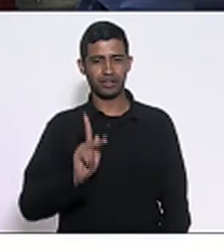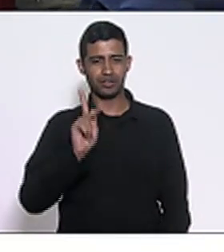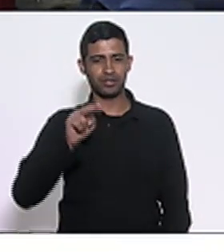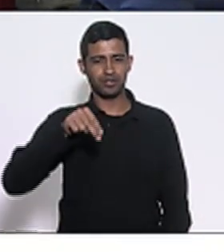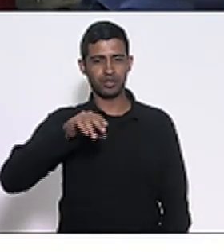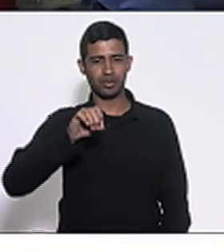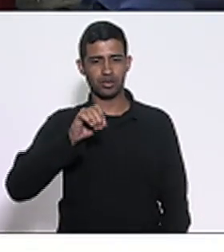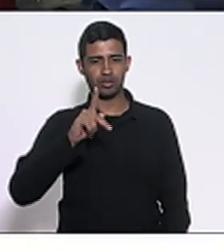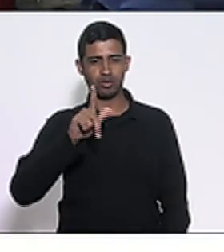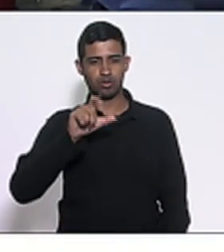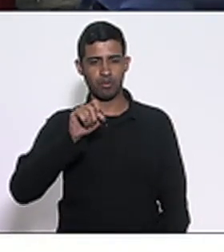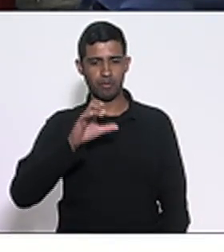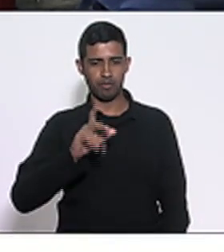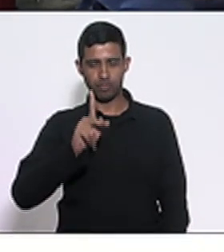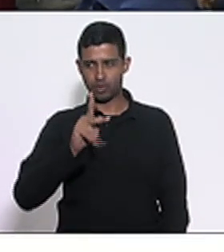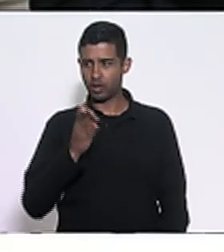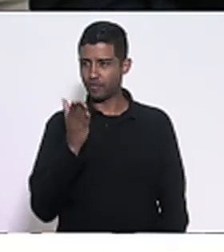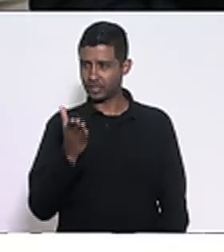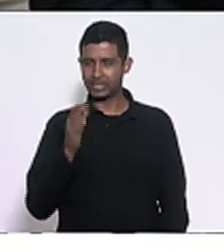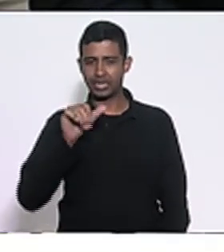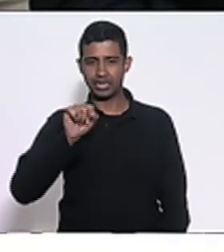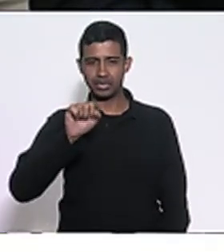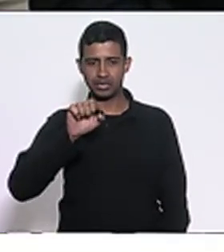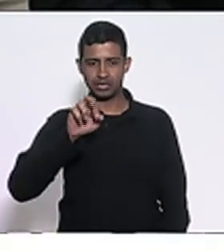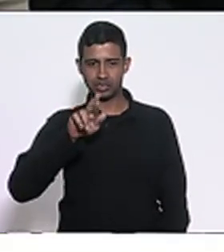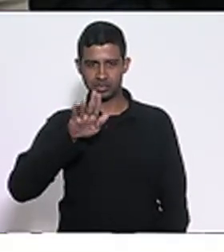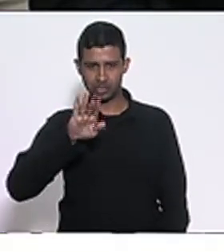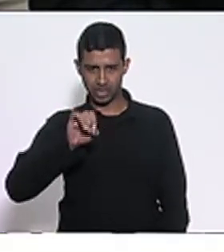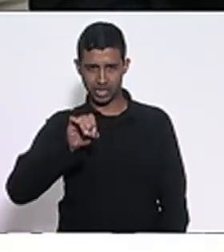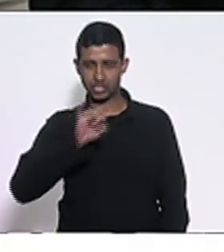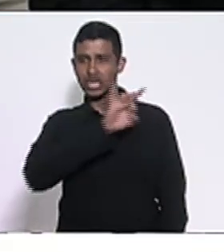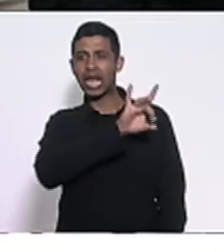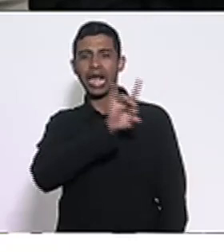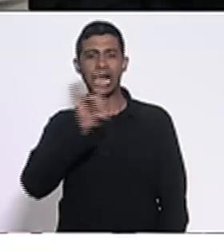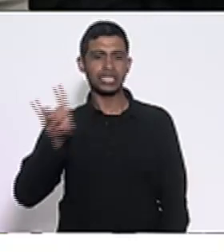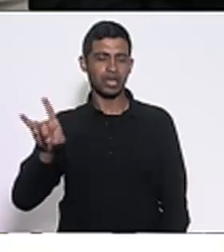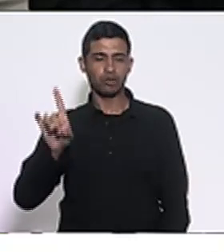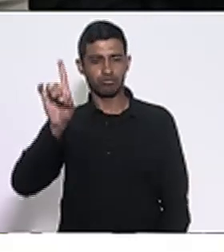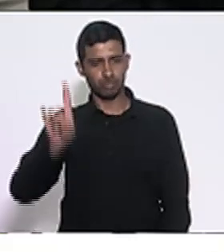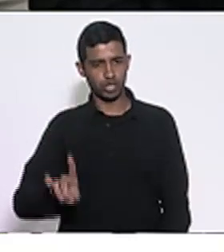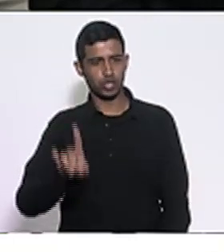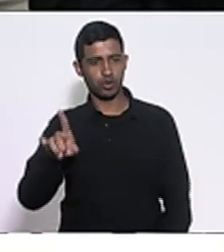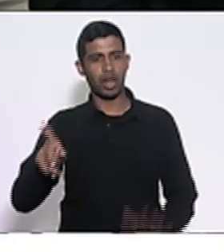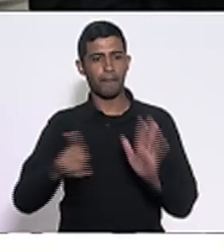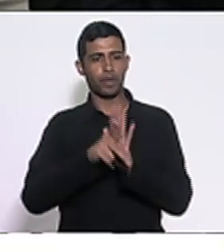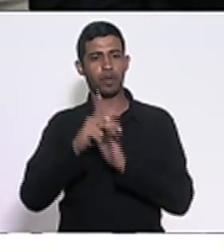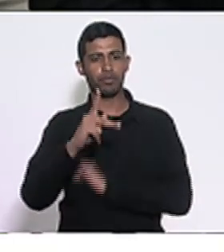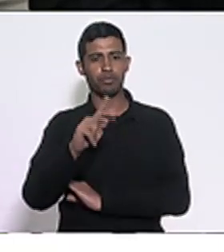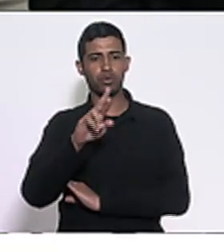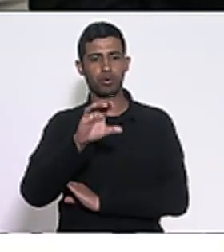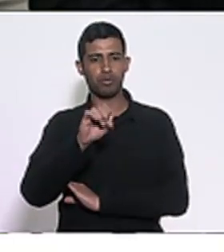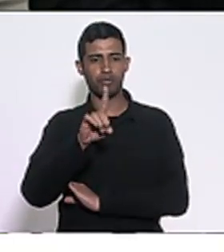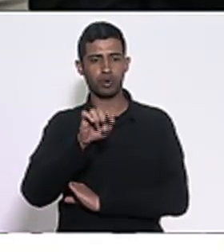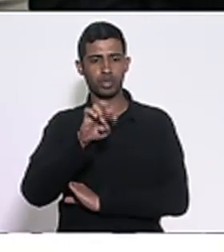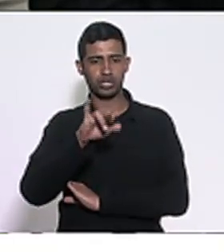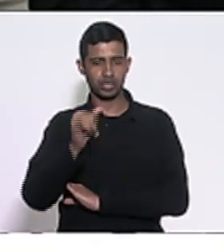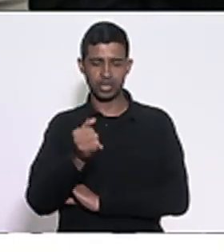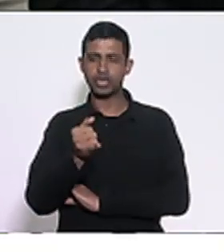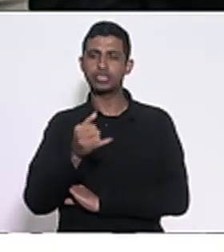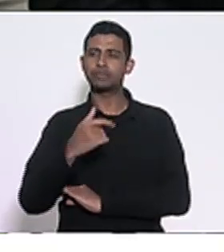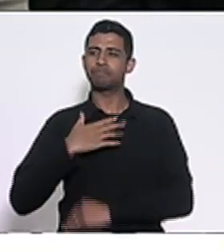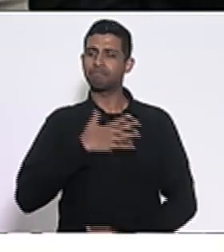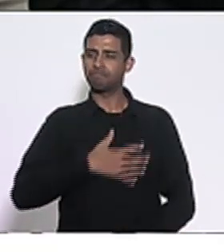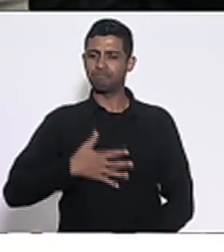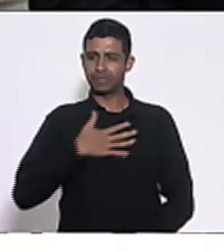Sérgio Rosa e todos os diretores do Prodérgio, presidente do Prodérgio. É um prazer estarmos